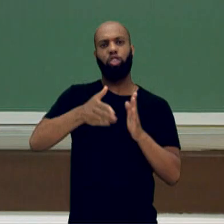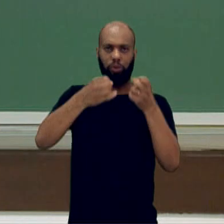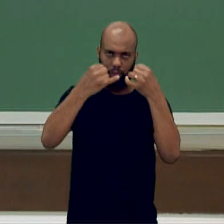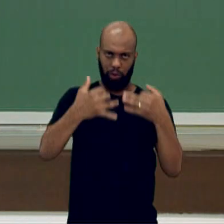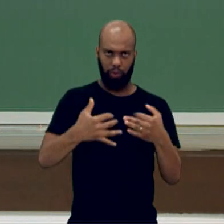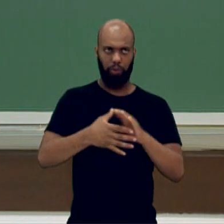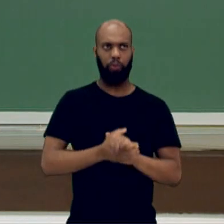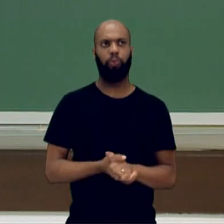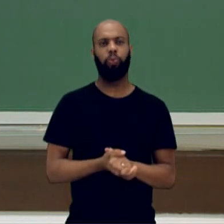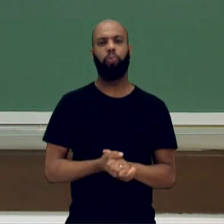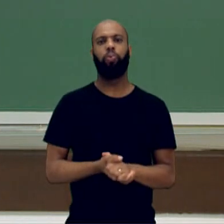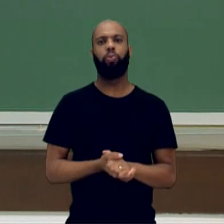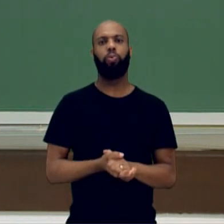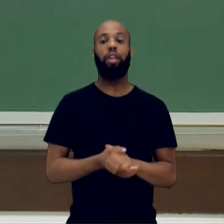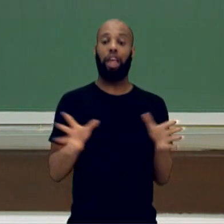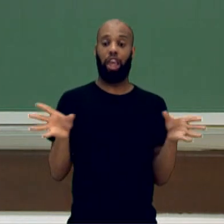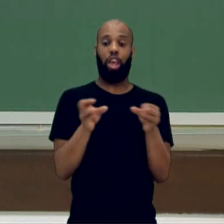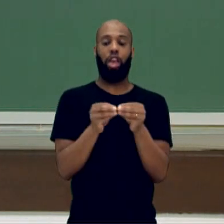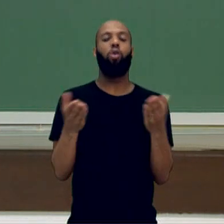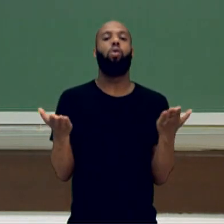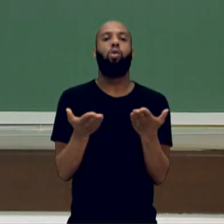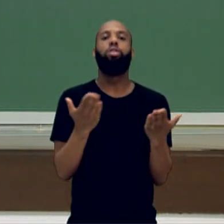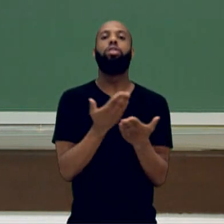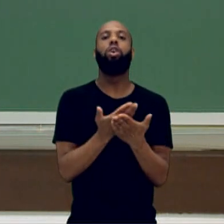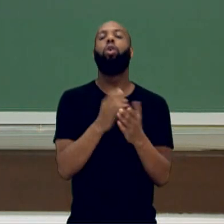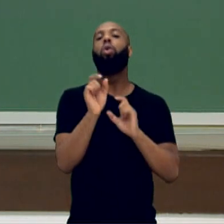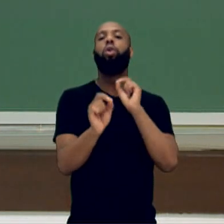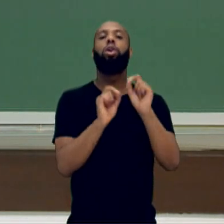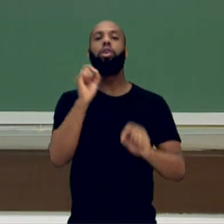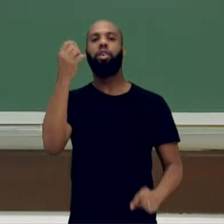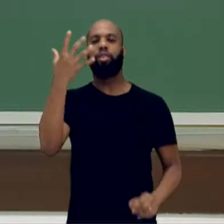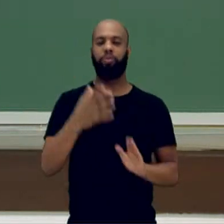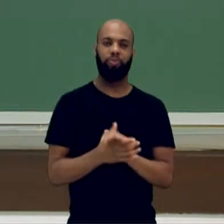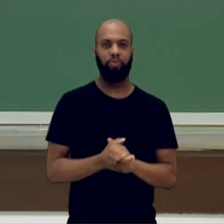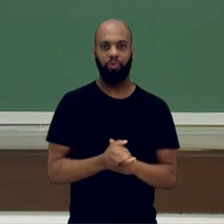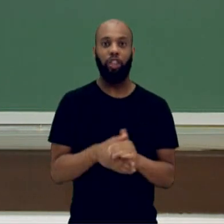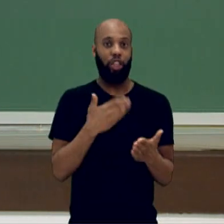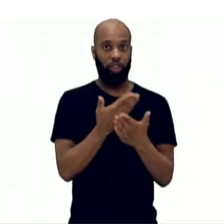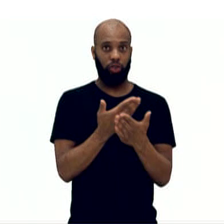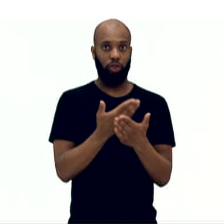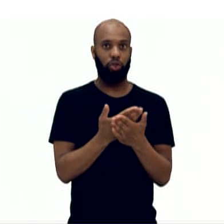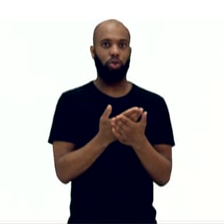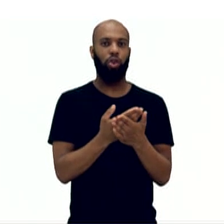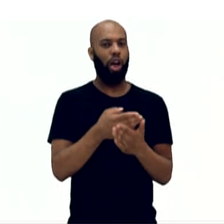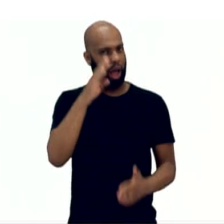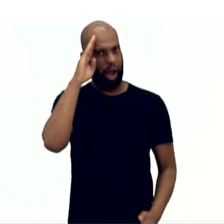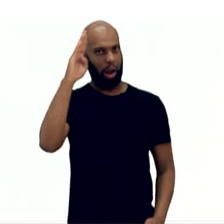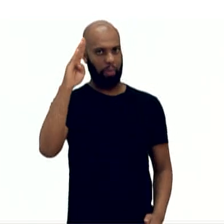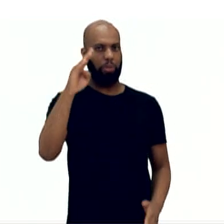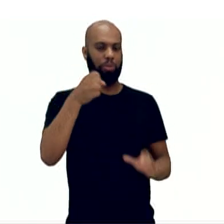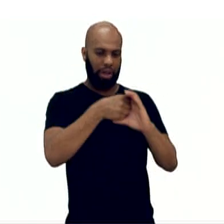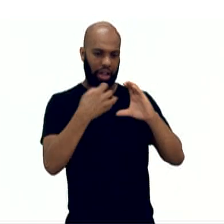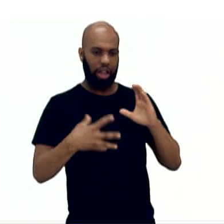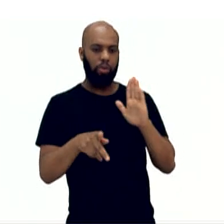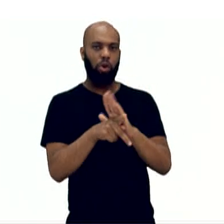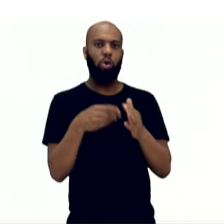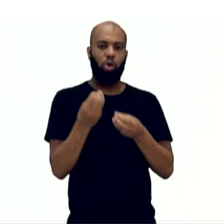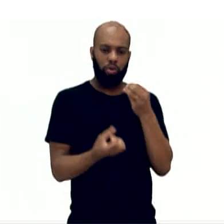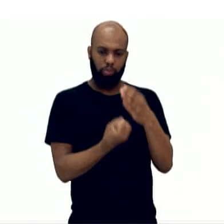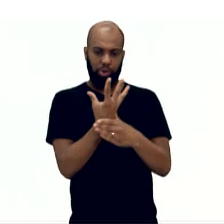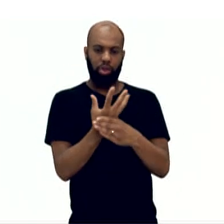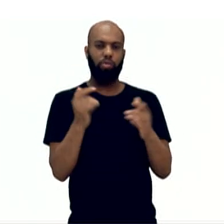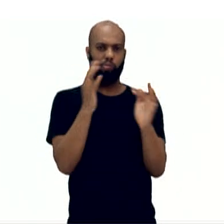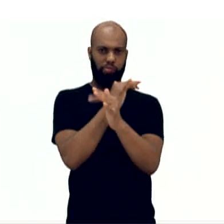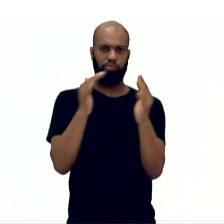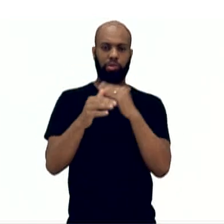certo? Resumindo a nossa aula de hoje, identificamos ali as principais características de formação e dinâmica dos